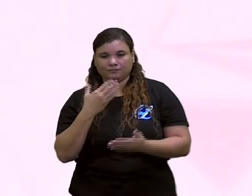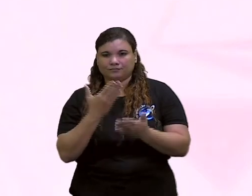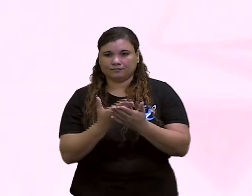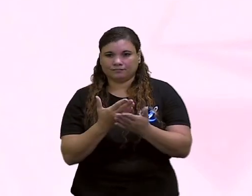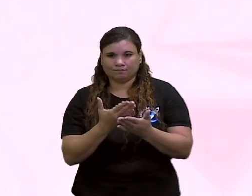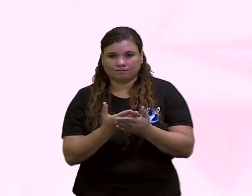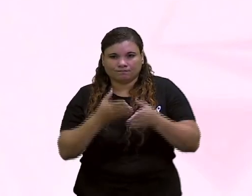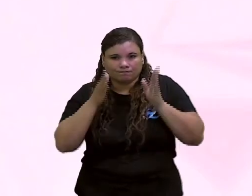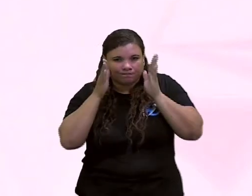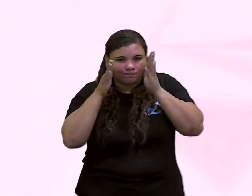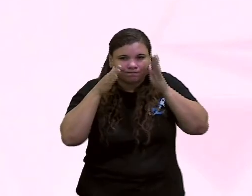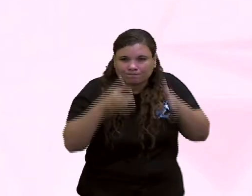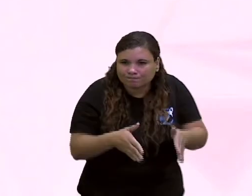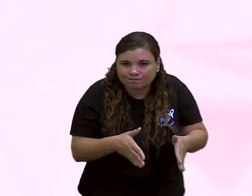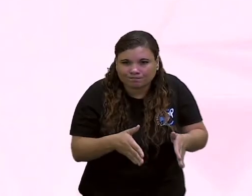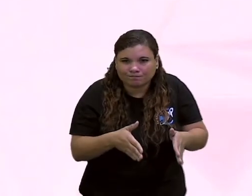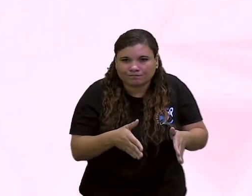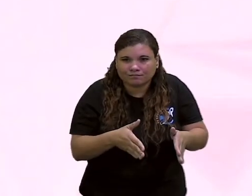concentradamente.